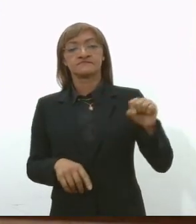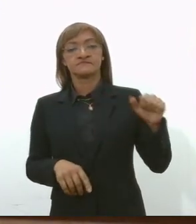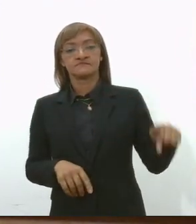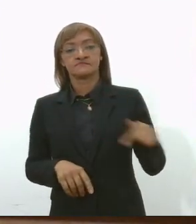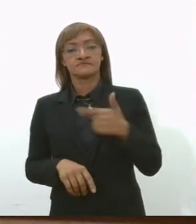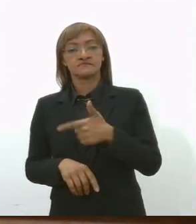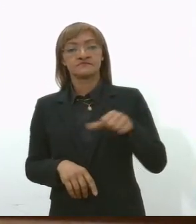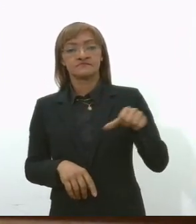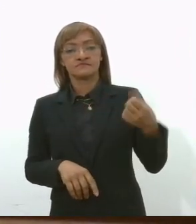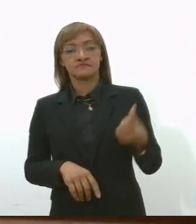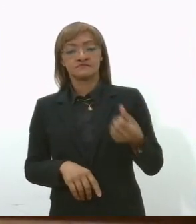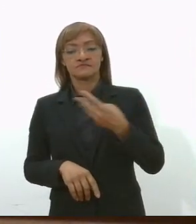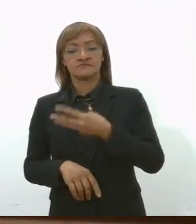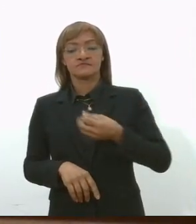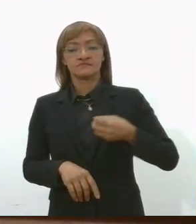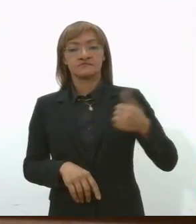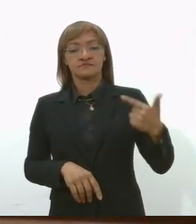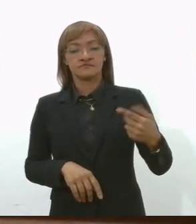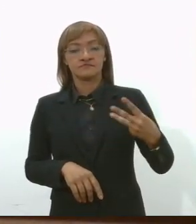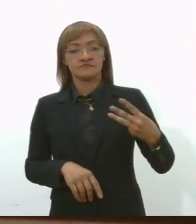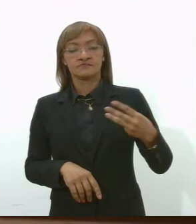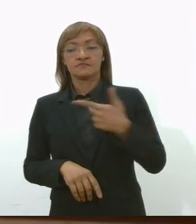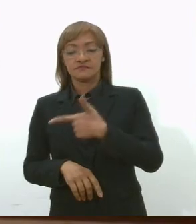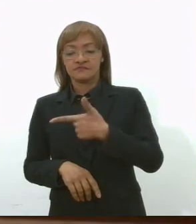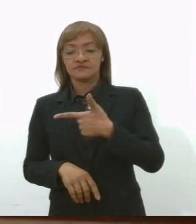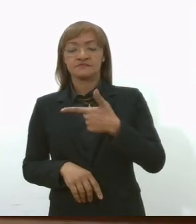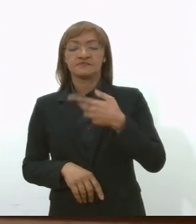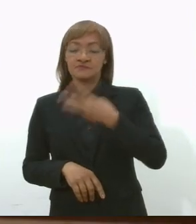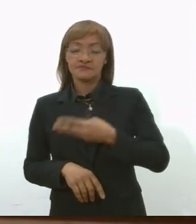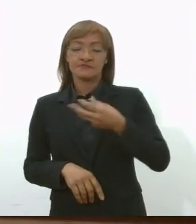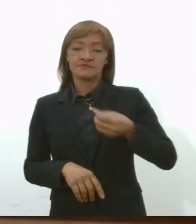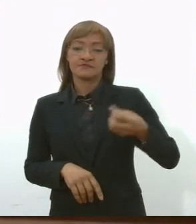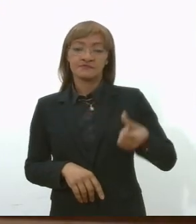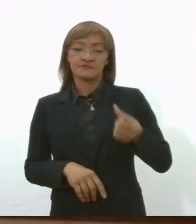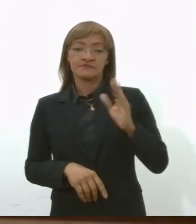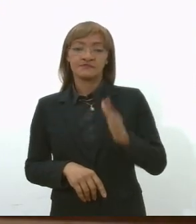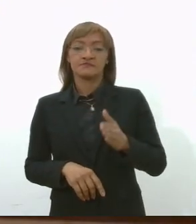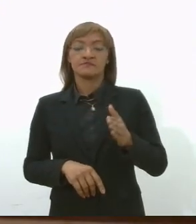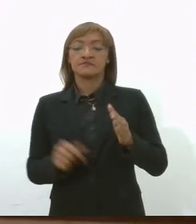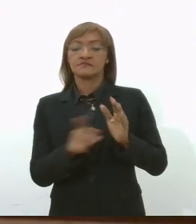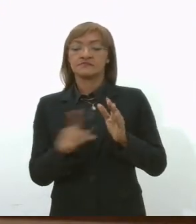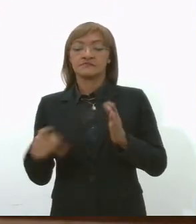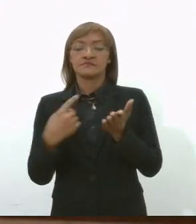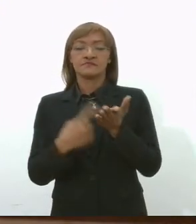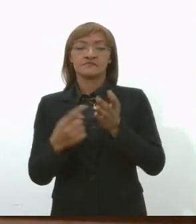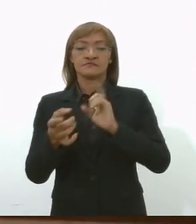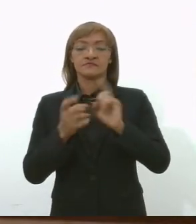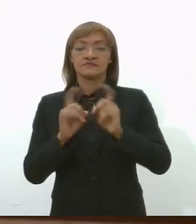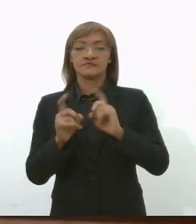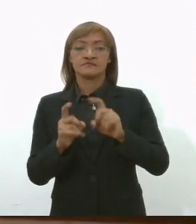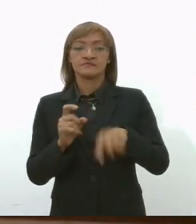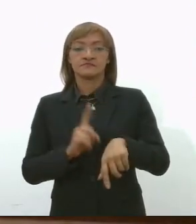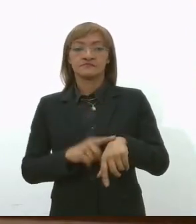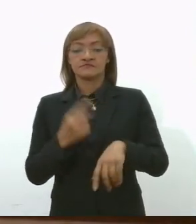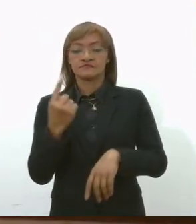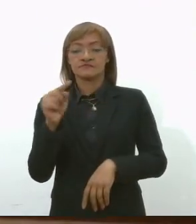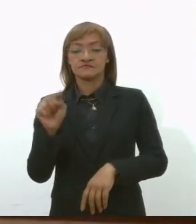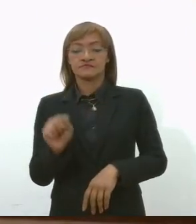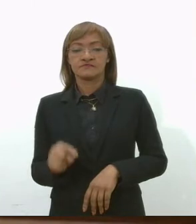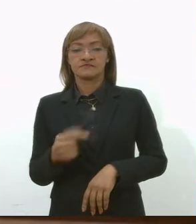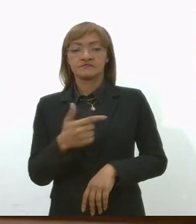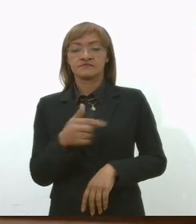296, 303 e 306. Nada mais a tratar, o presidente convocou uma sessão extraordinária para as 13 horas e